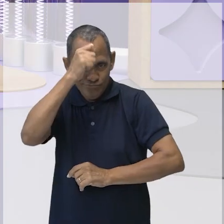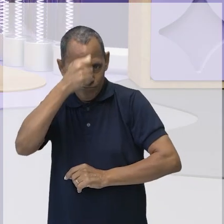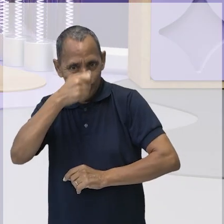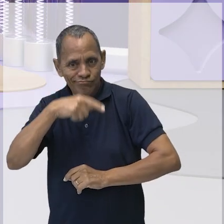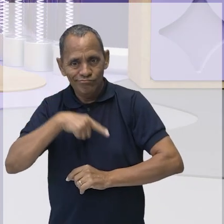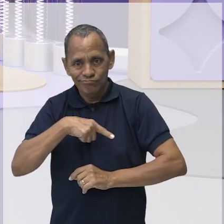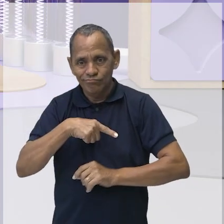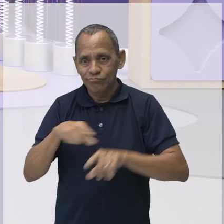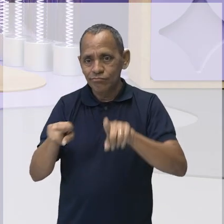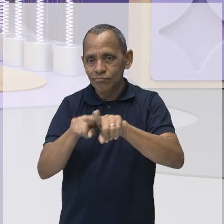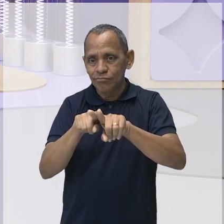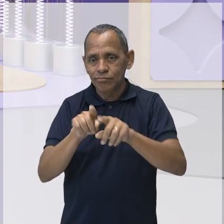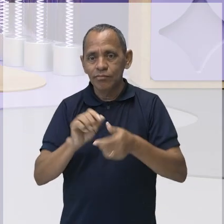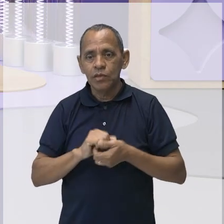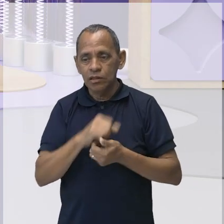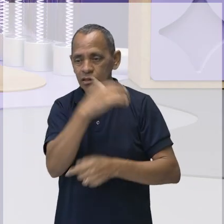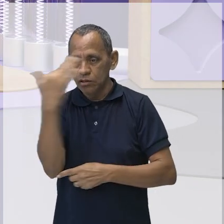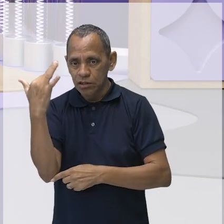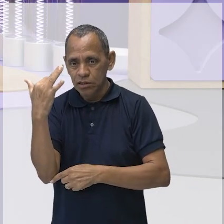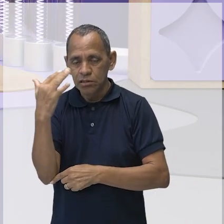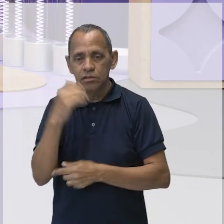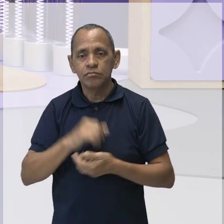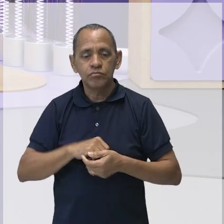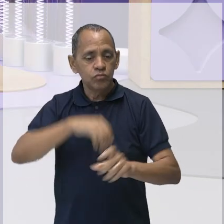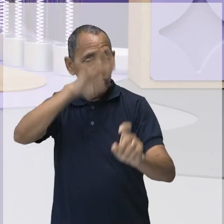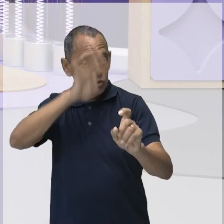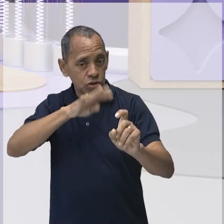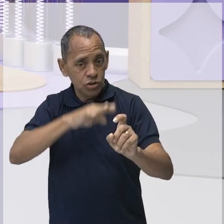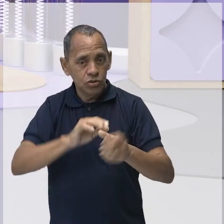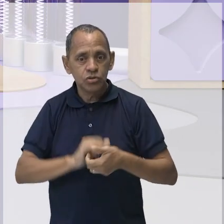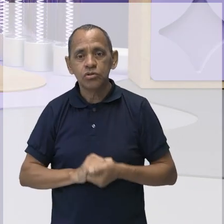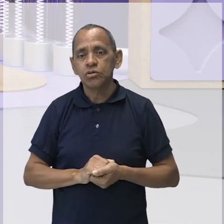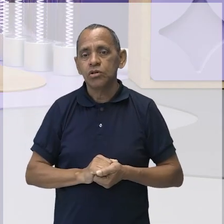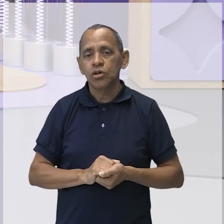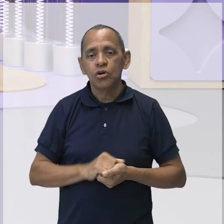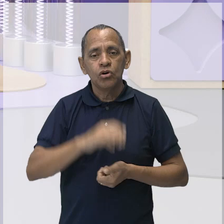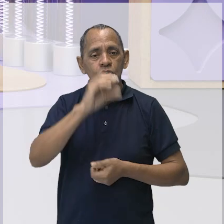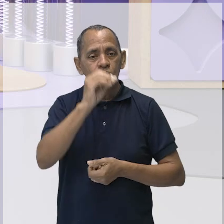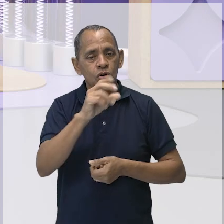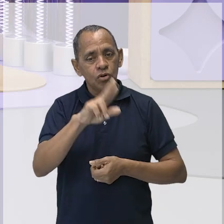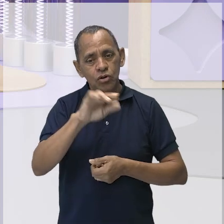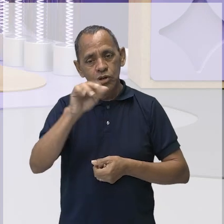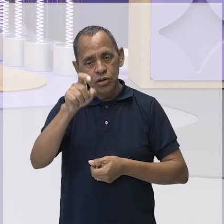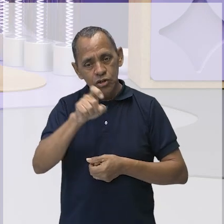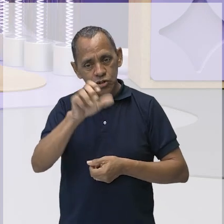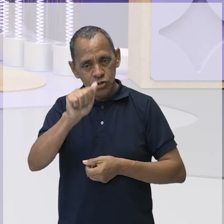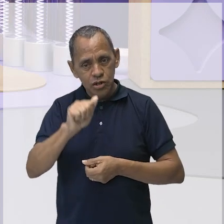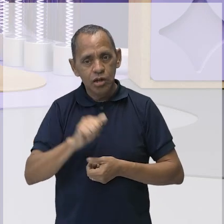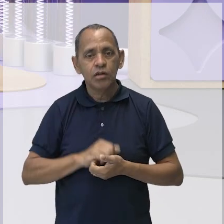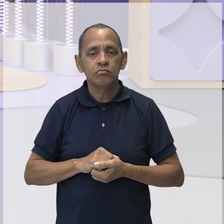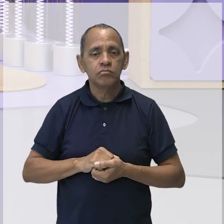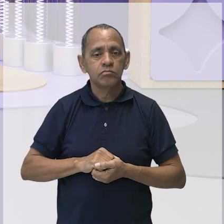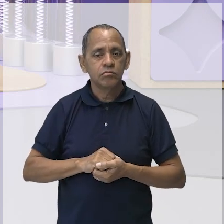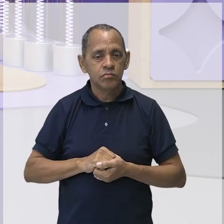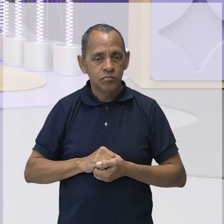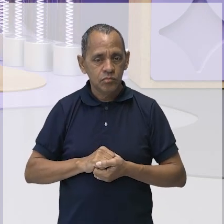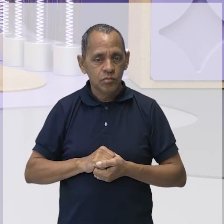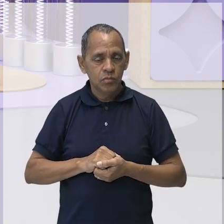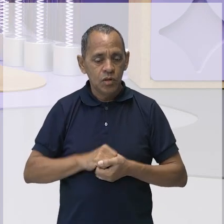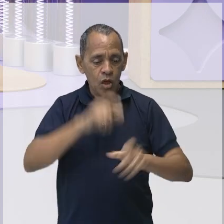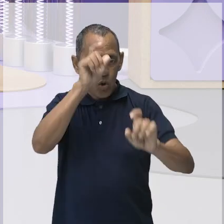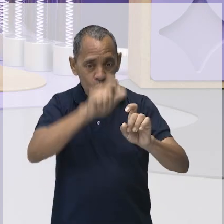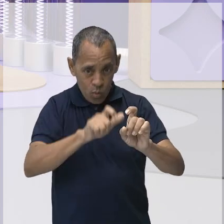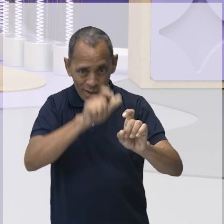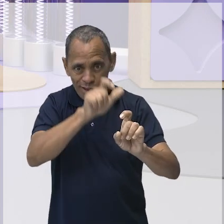suas divindades, seus deuses, seus orixás, são manifestações personificadas das forças da